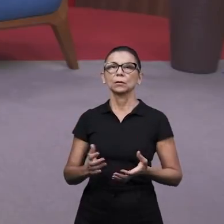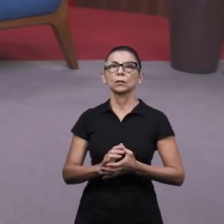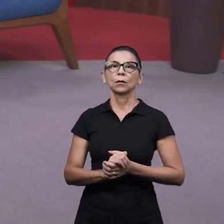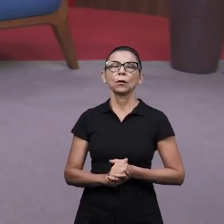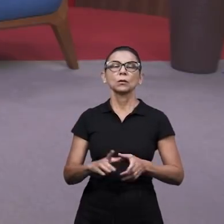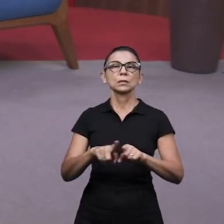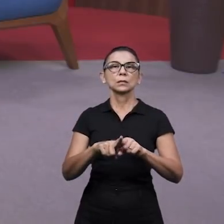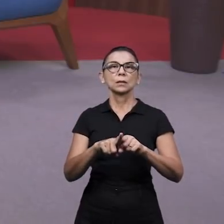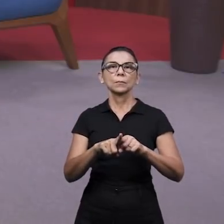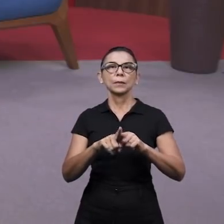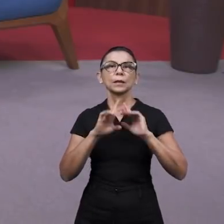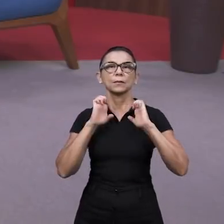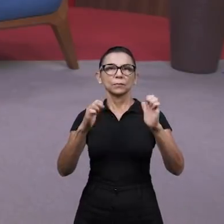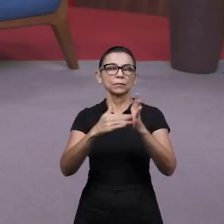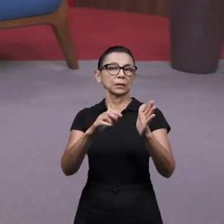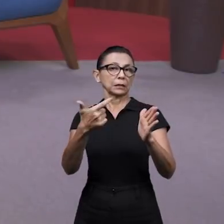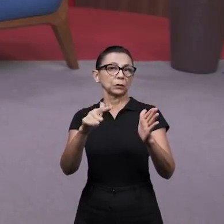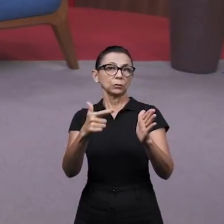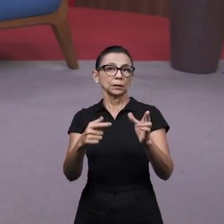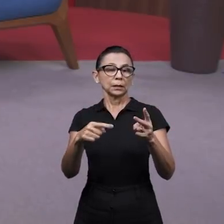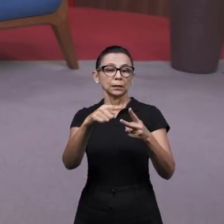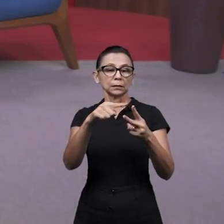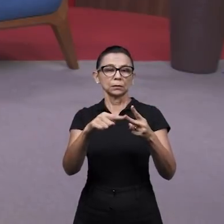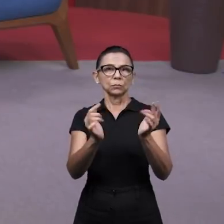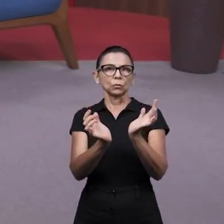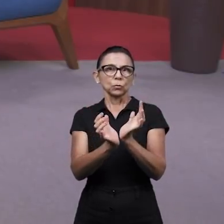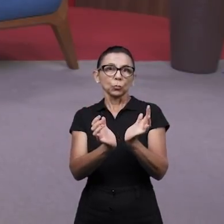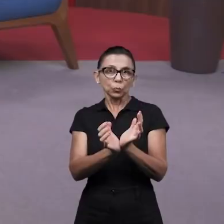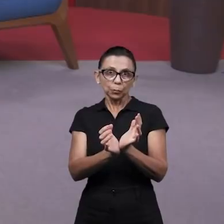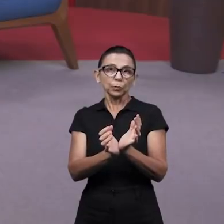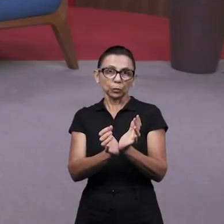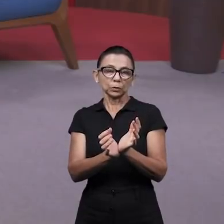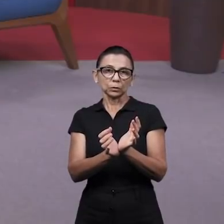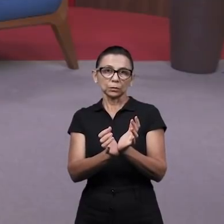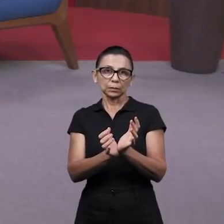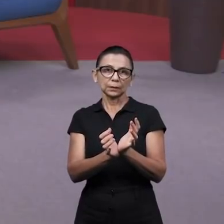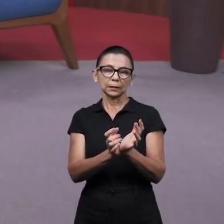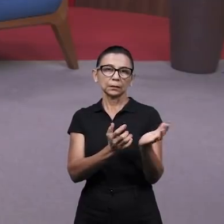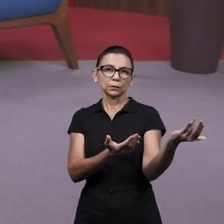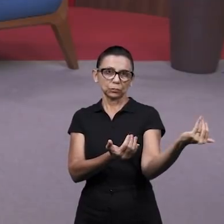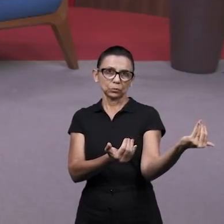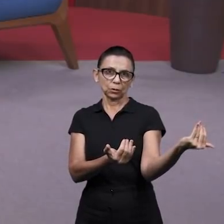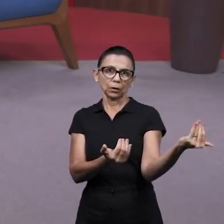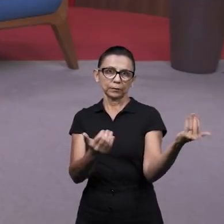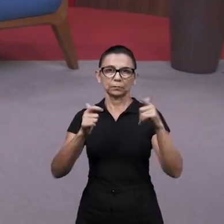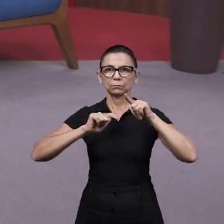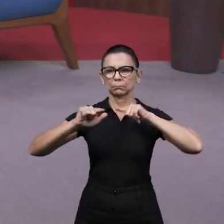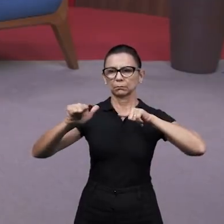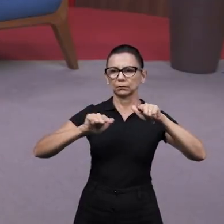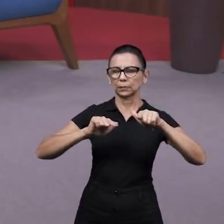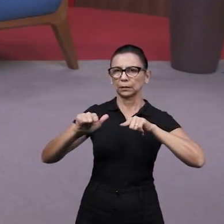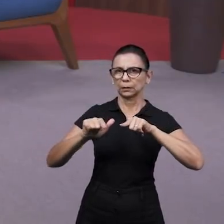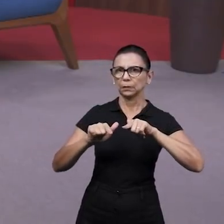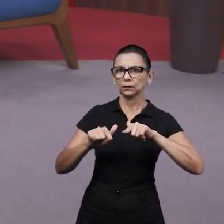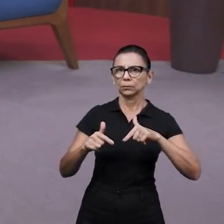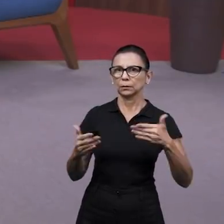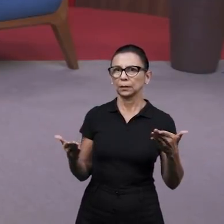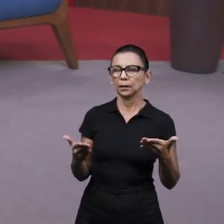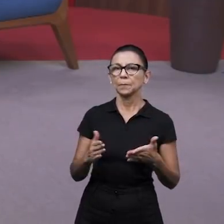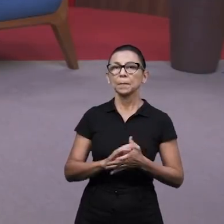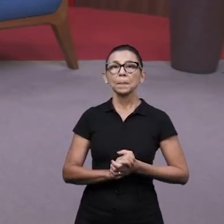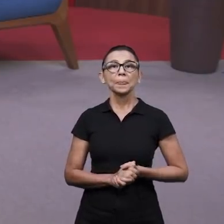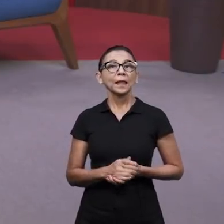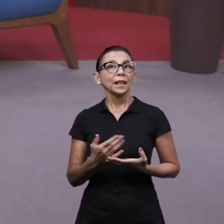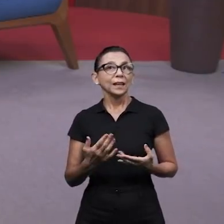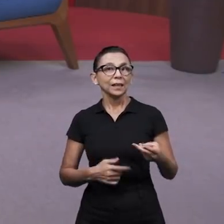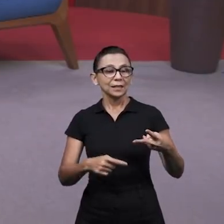feito têm se envolvido, e os jovens têm se envolvido através desses 2 grupos nesse momento da obra. E essas 2 participações são de